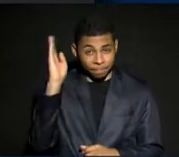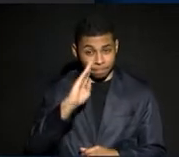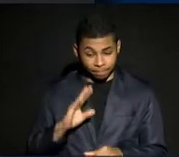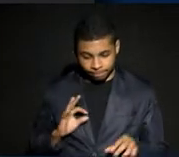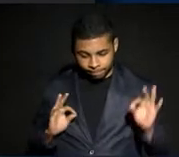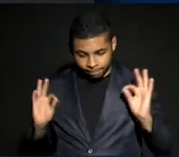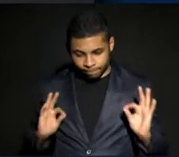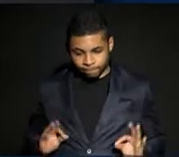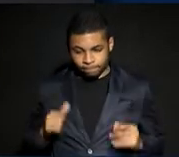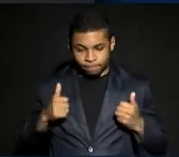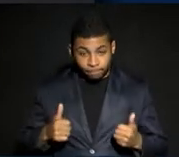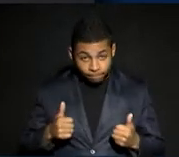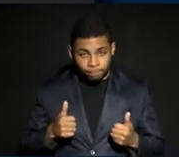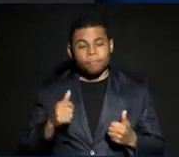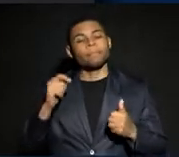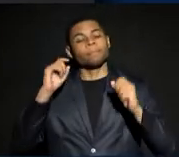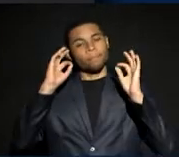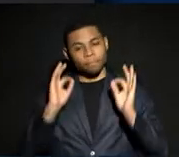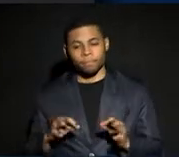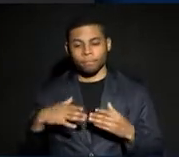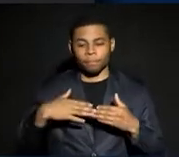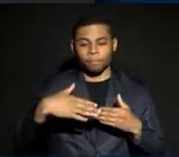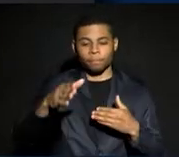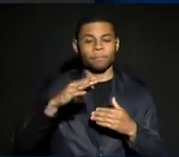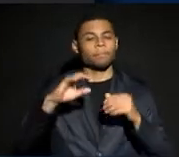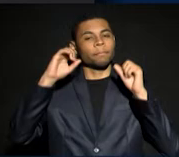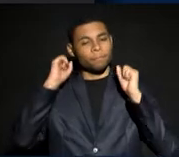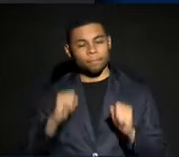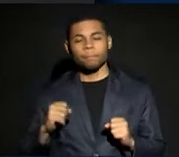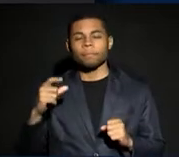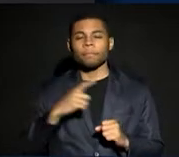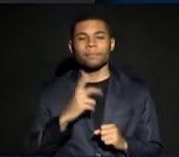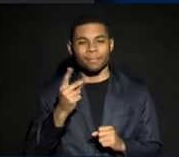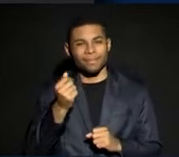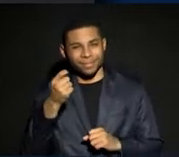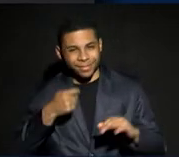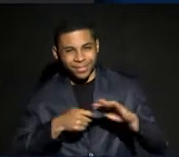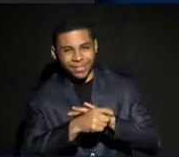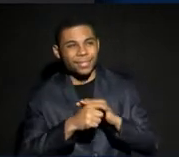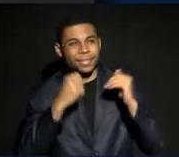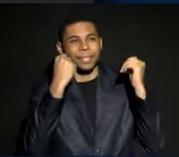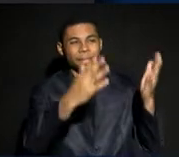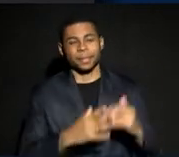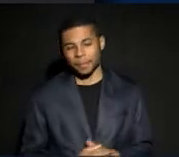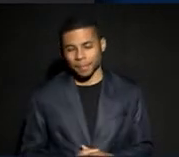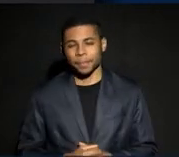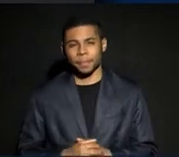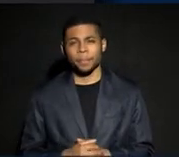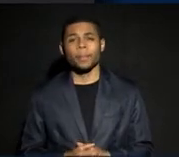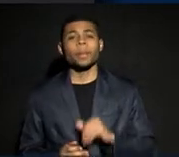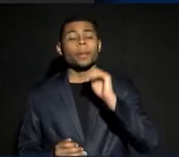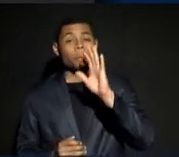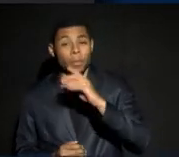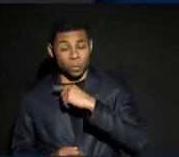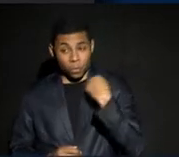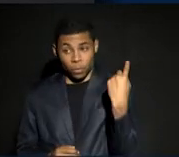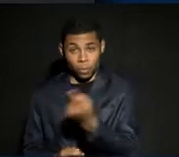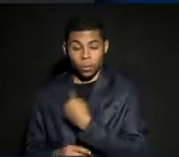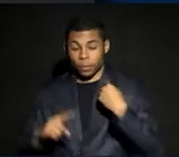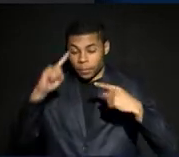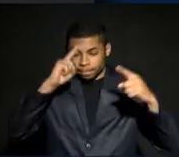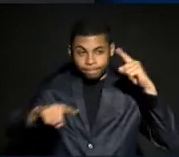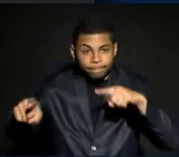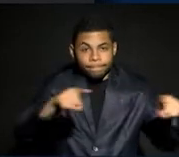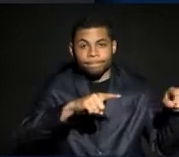bem, ele efetivamente pode ser receptáculo dos investimentos estrangeiros. A nossa governança é que vai